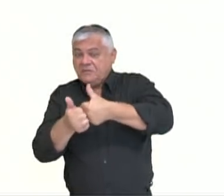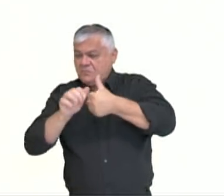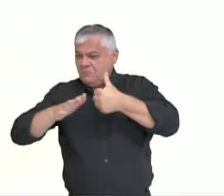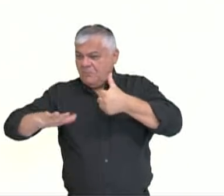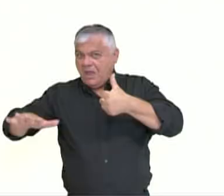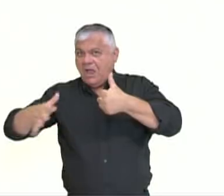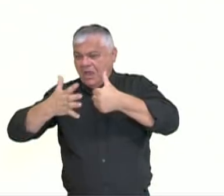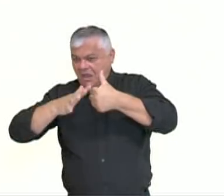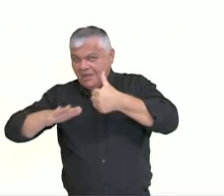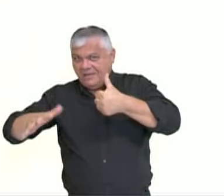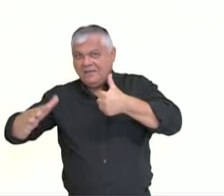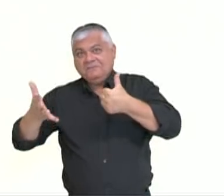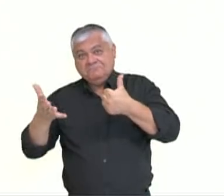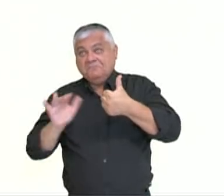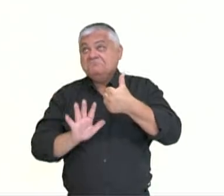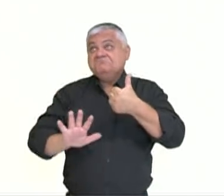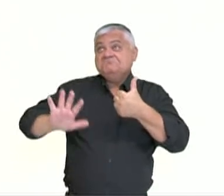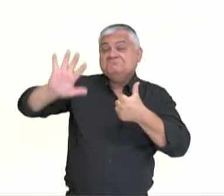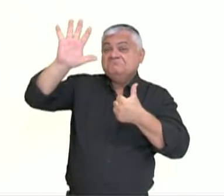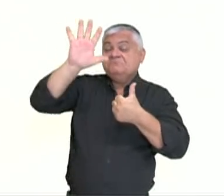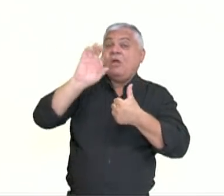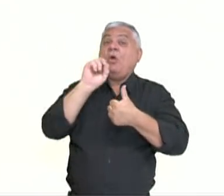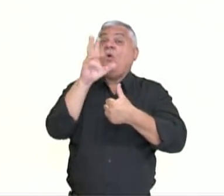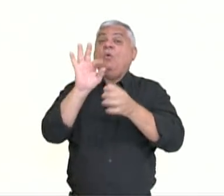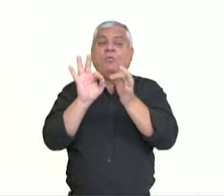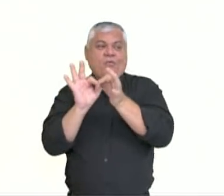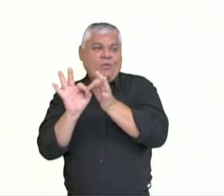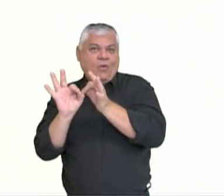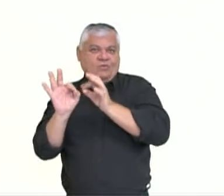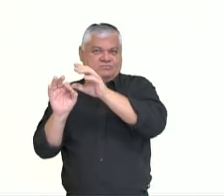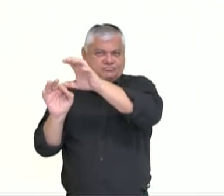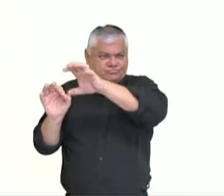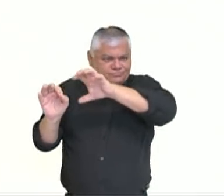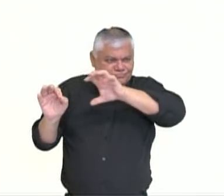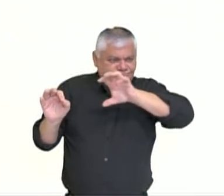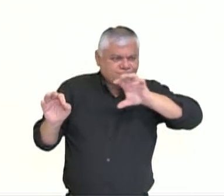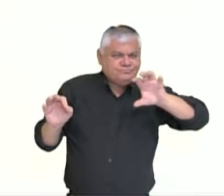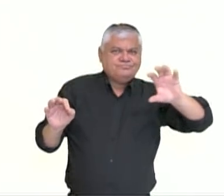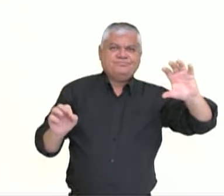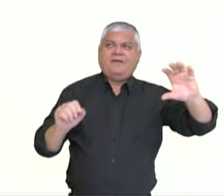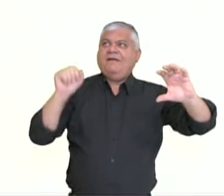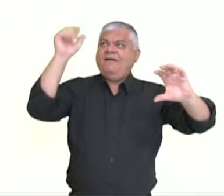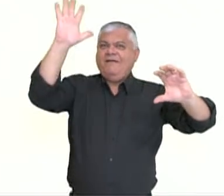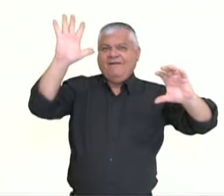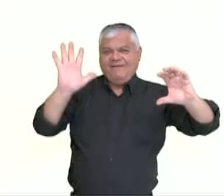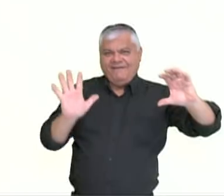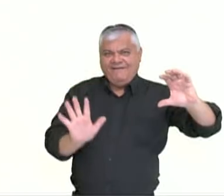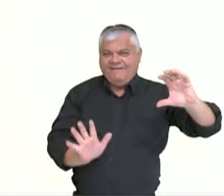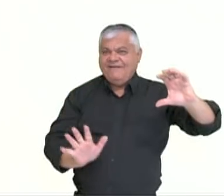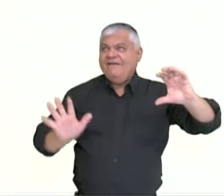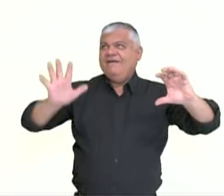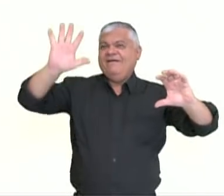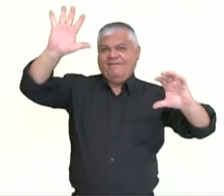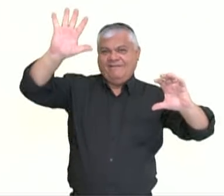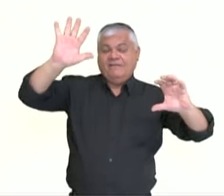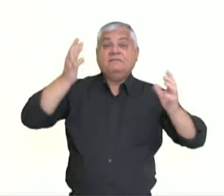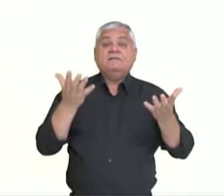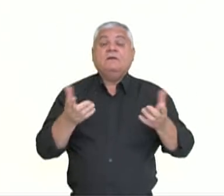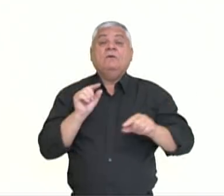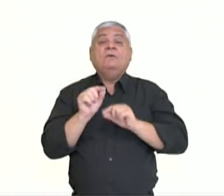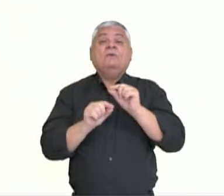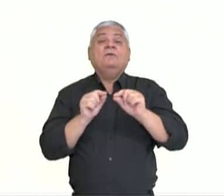ou oceano, ou a distância, né? Uma região mais continental, mais para o interior do continente, o que